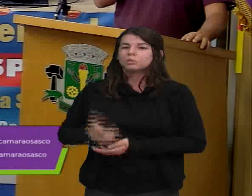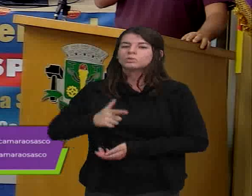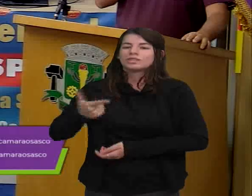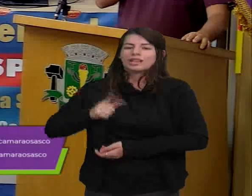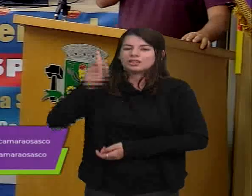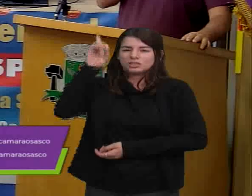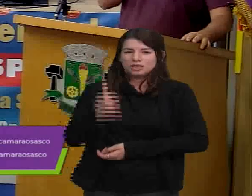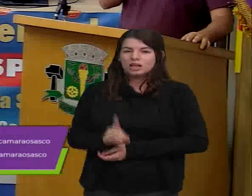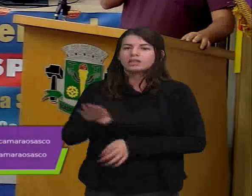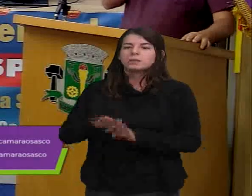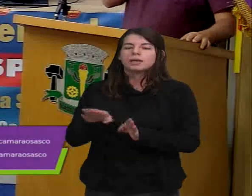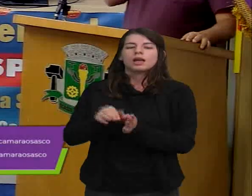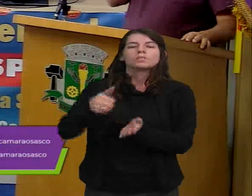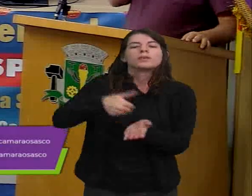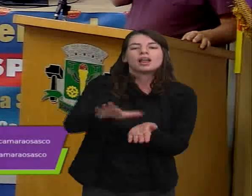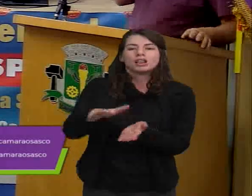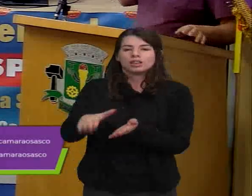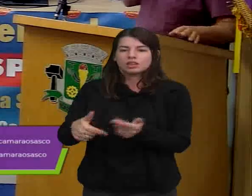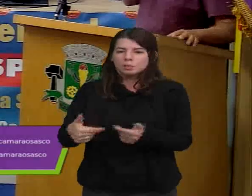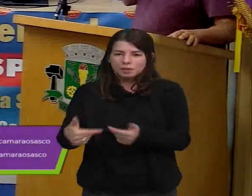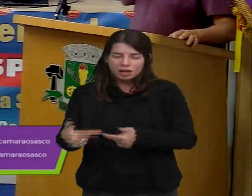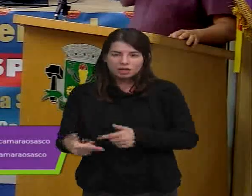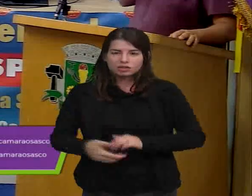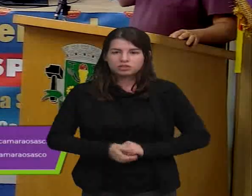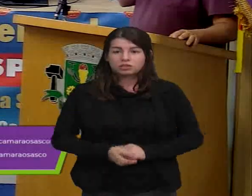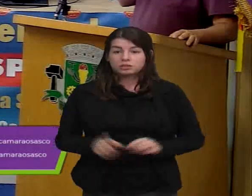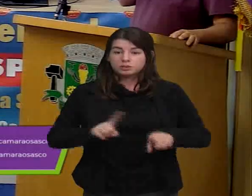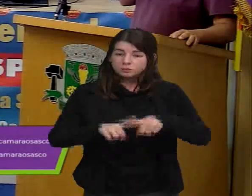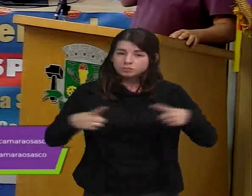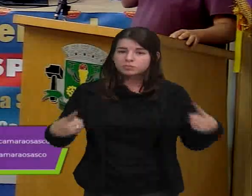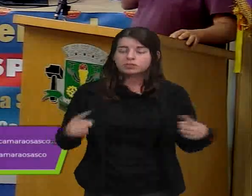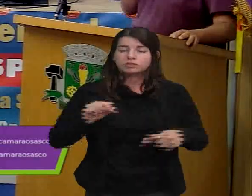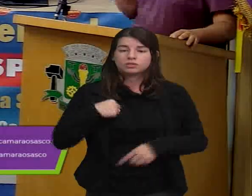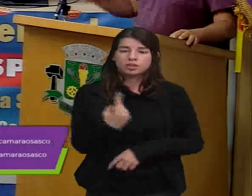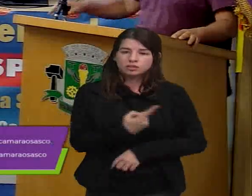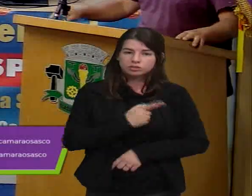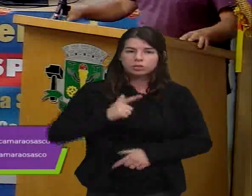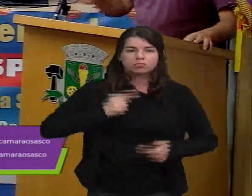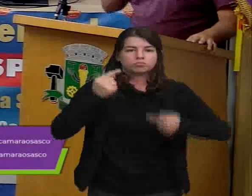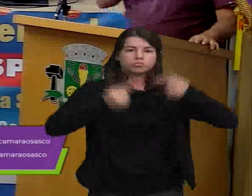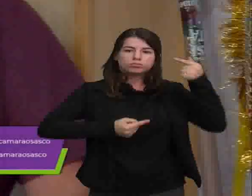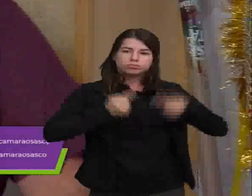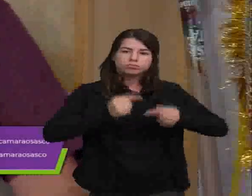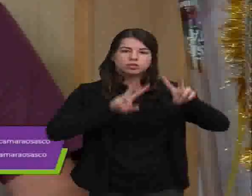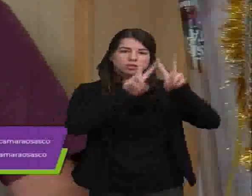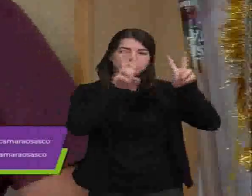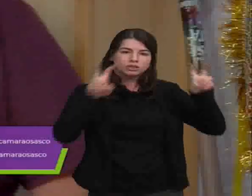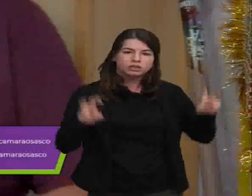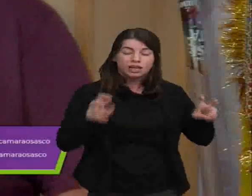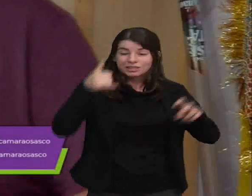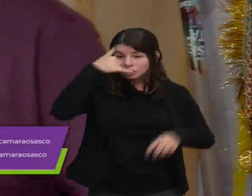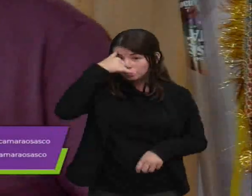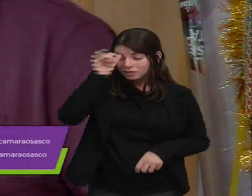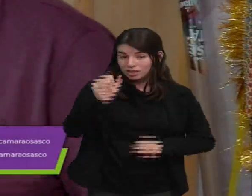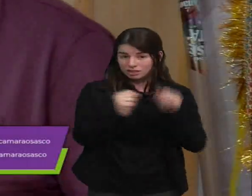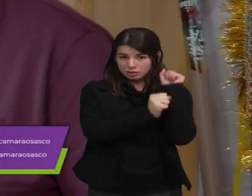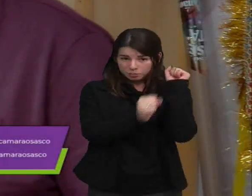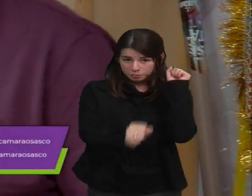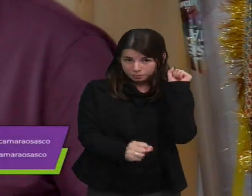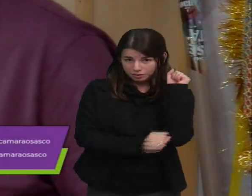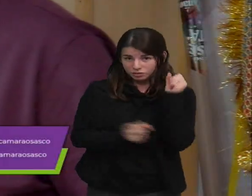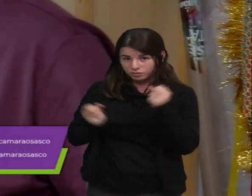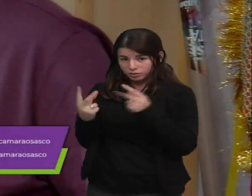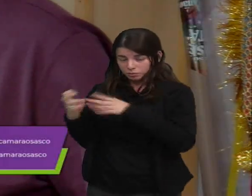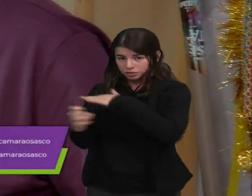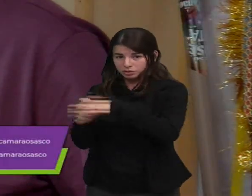direitos, demissão, mas a gente tem feito esse debate sobre a privatização da Sabesp falando muito